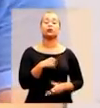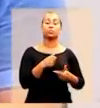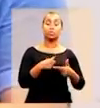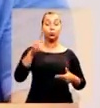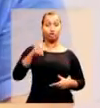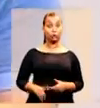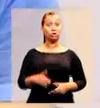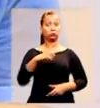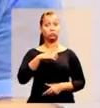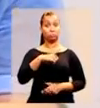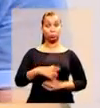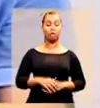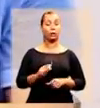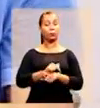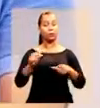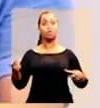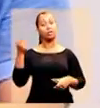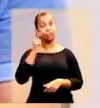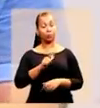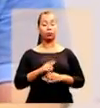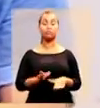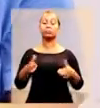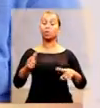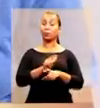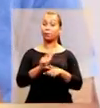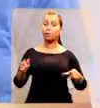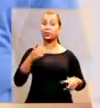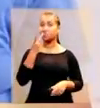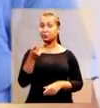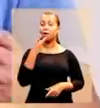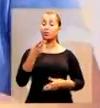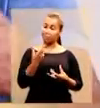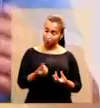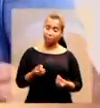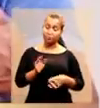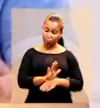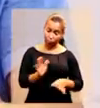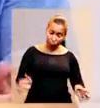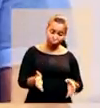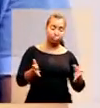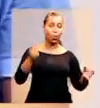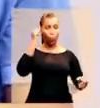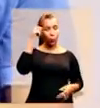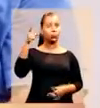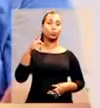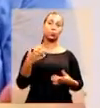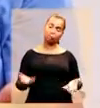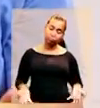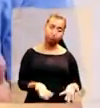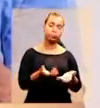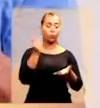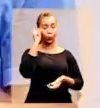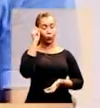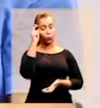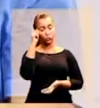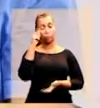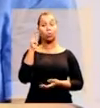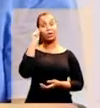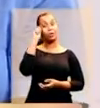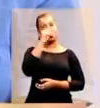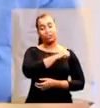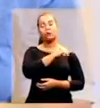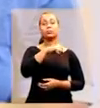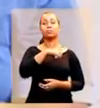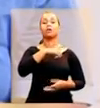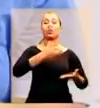as suas prioridades, tem seus direitos, né? A maioria ganha. E como a maioria fala, vamos investir em cultura, está sendo investido em cultura. Rio